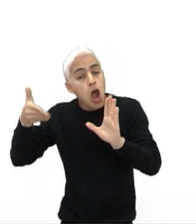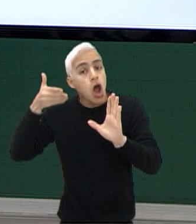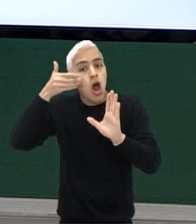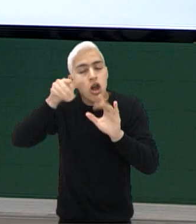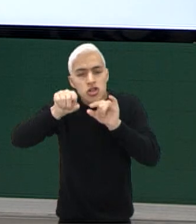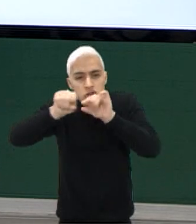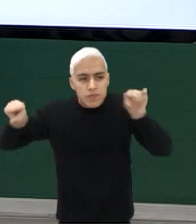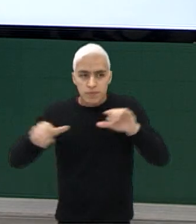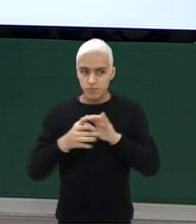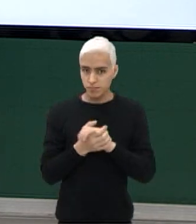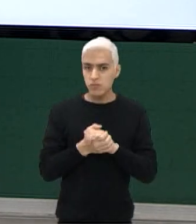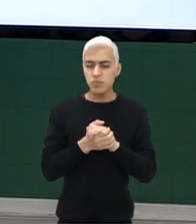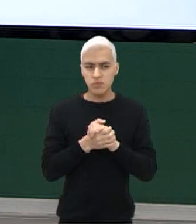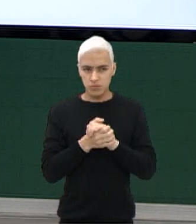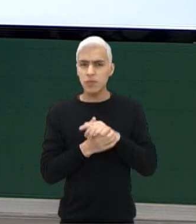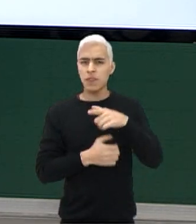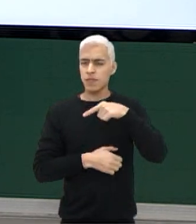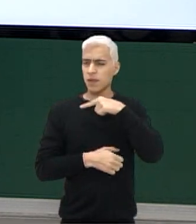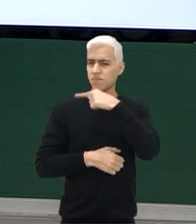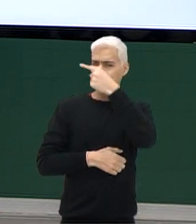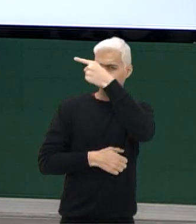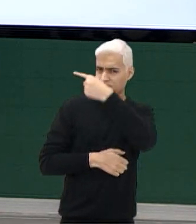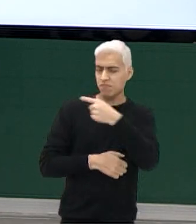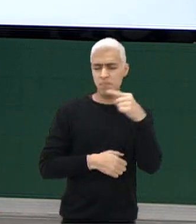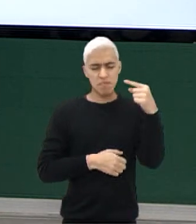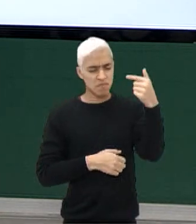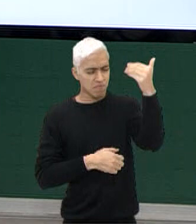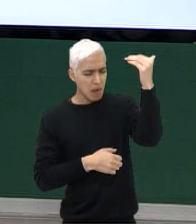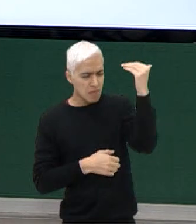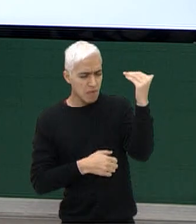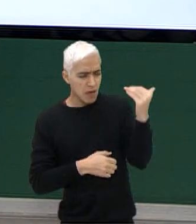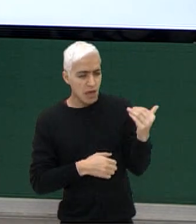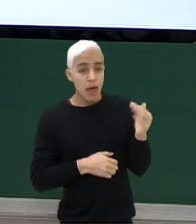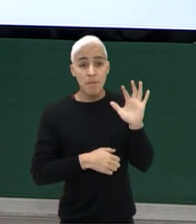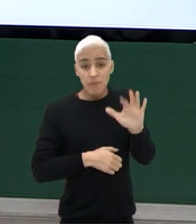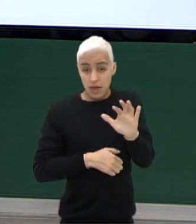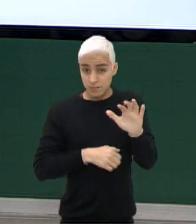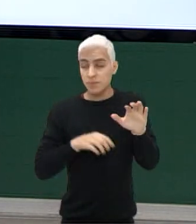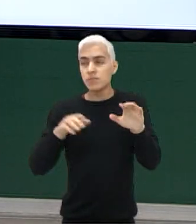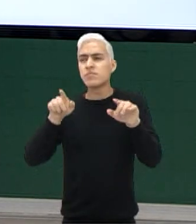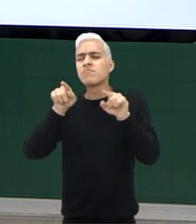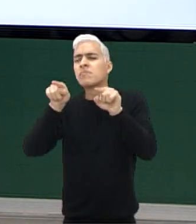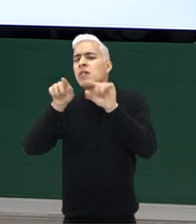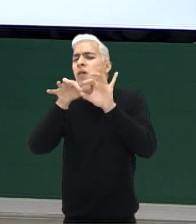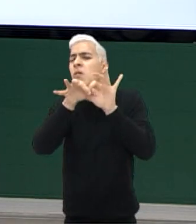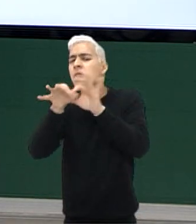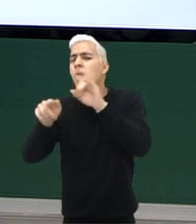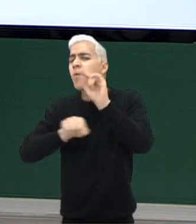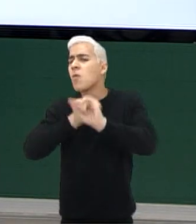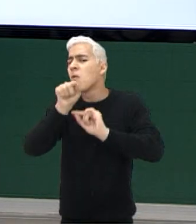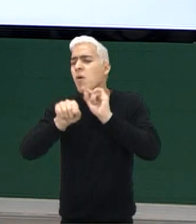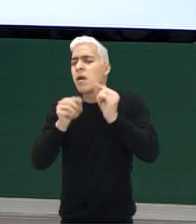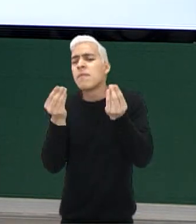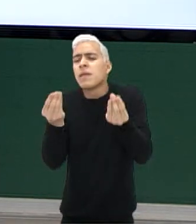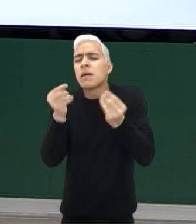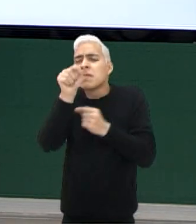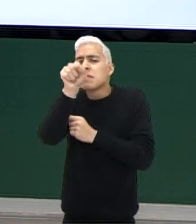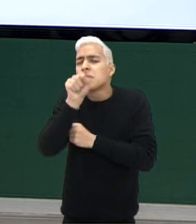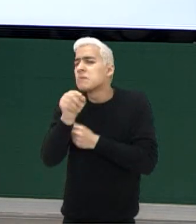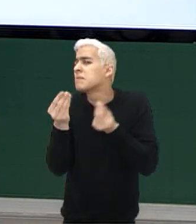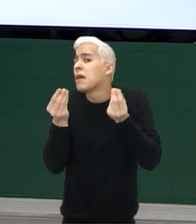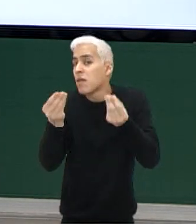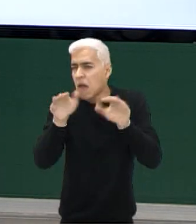a função dos meus 2 pontos. Neste caso, ele foi utilizado para quê? Está com dúvida? Volte lá no seu